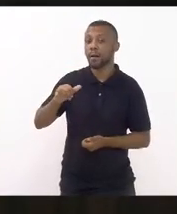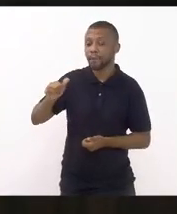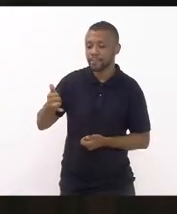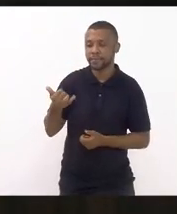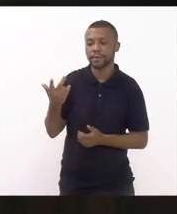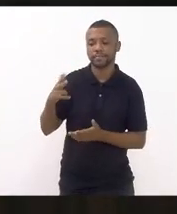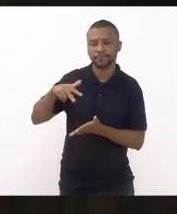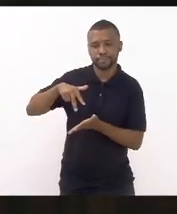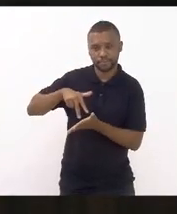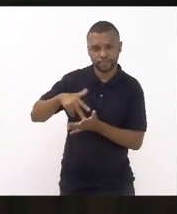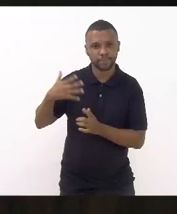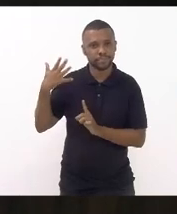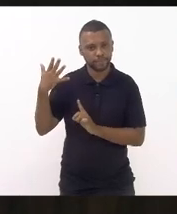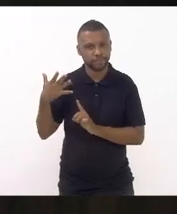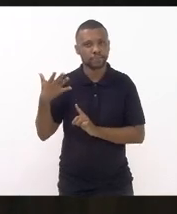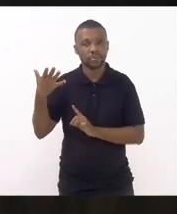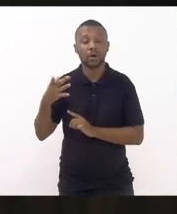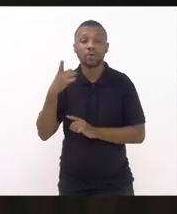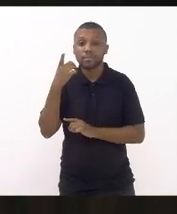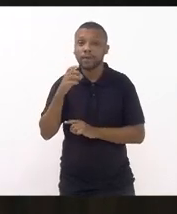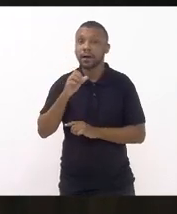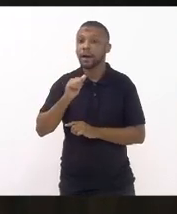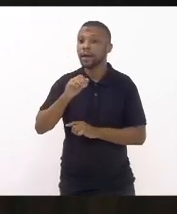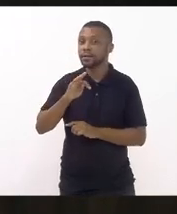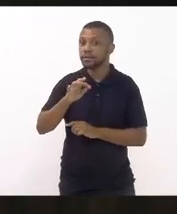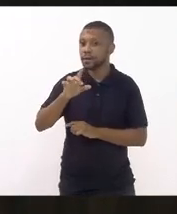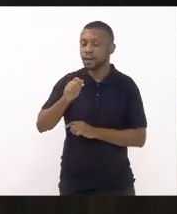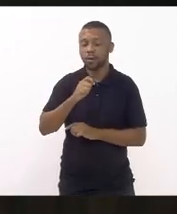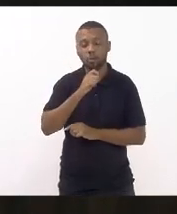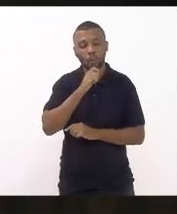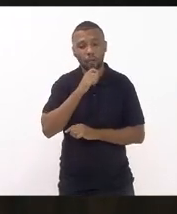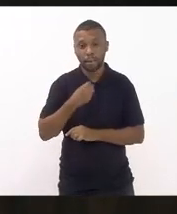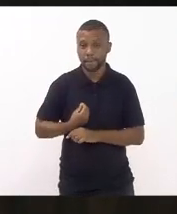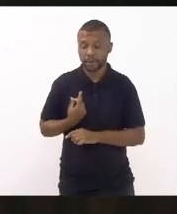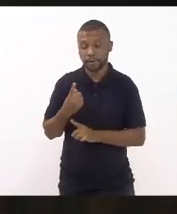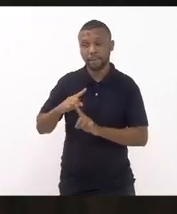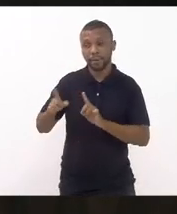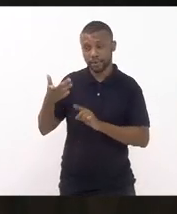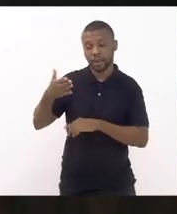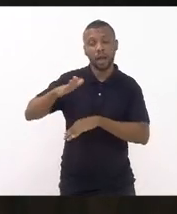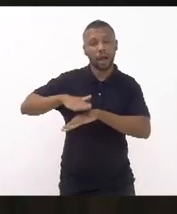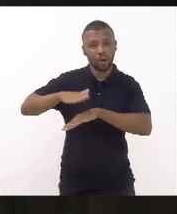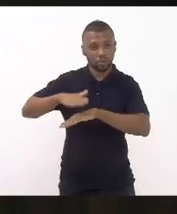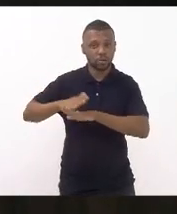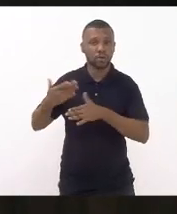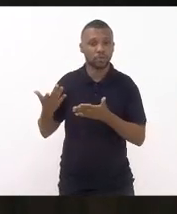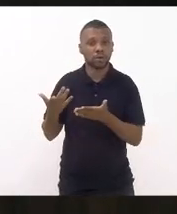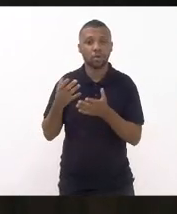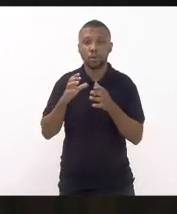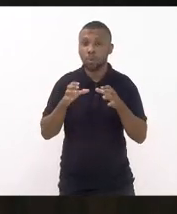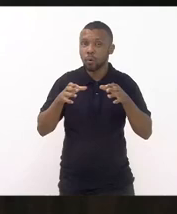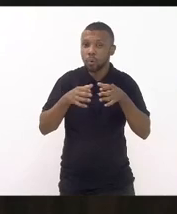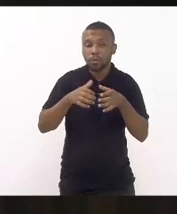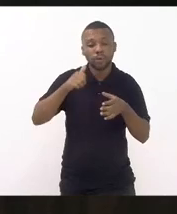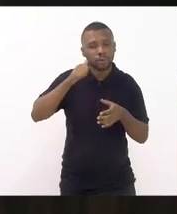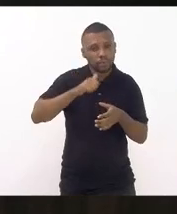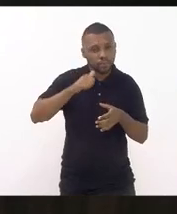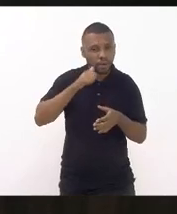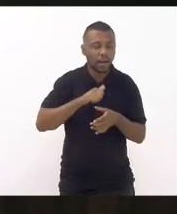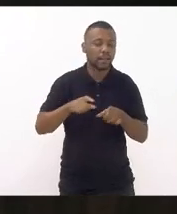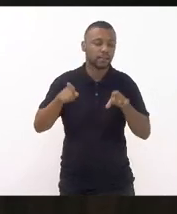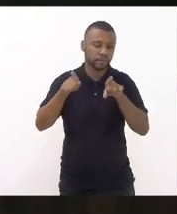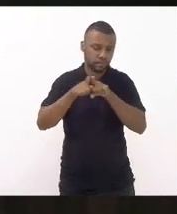Excelência, o deputado Átila não está presente, mas Vossa Excelência é autora também. Um grupo de mulheres,